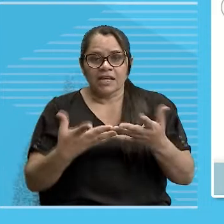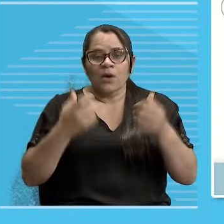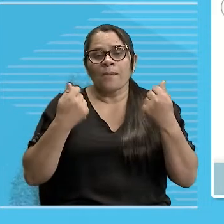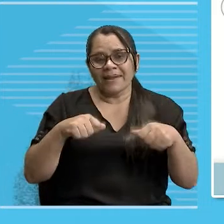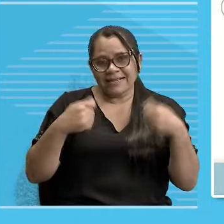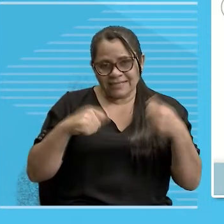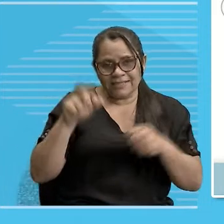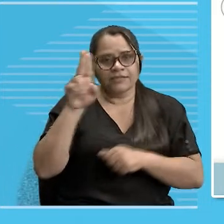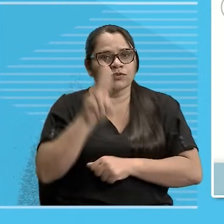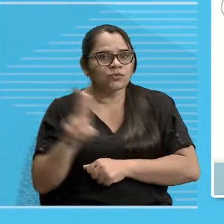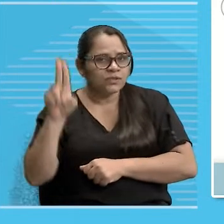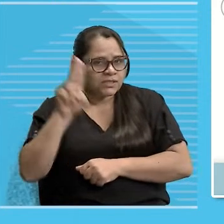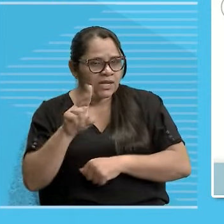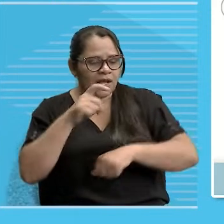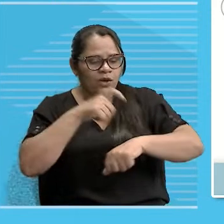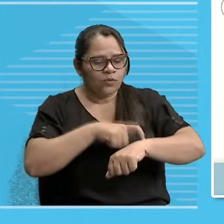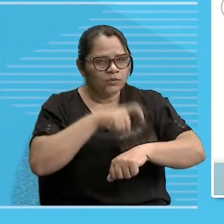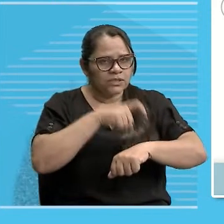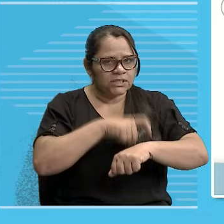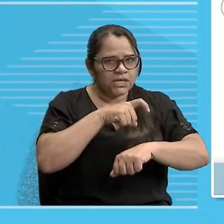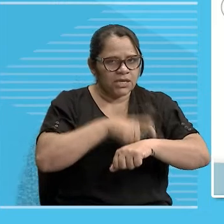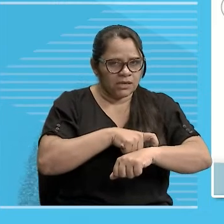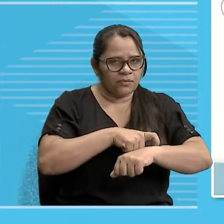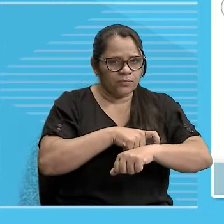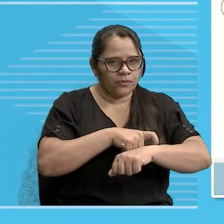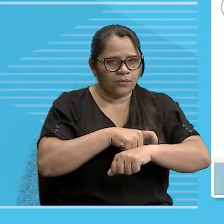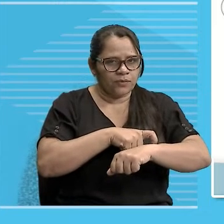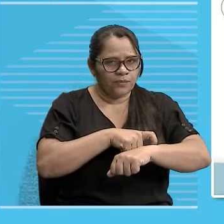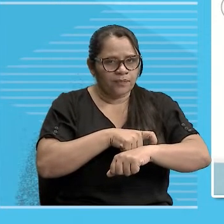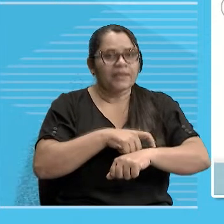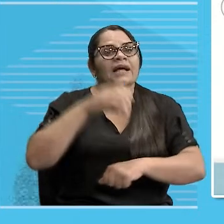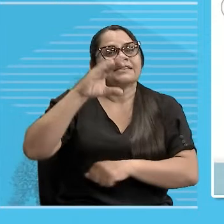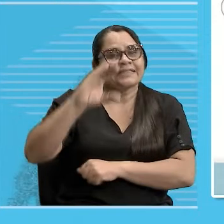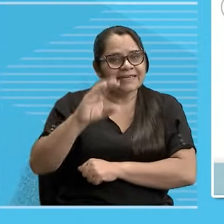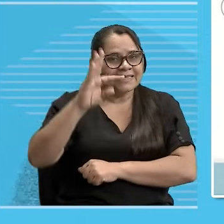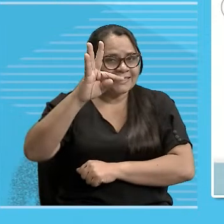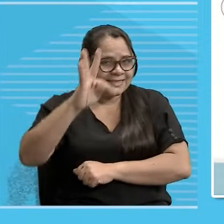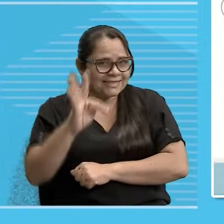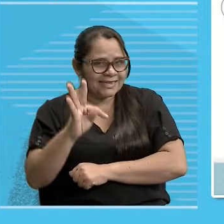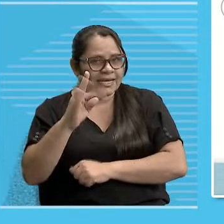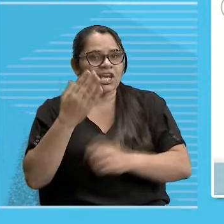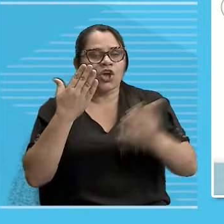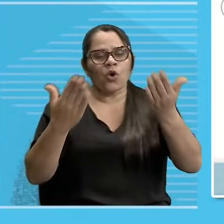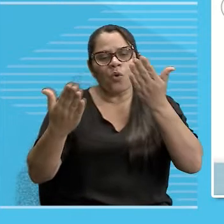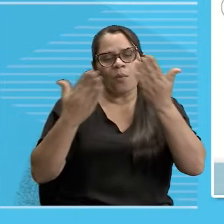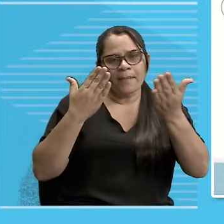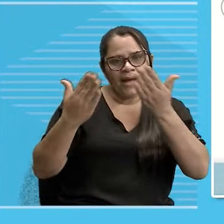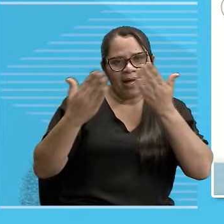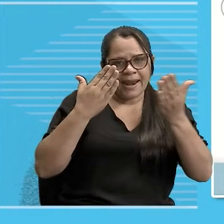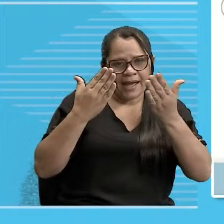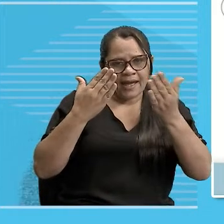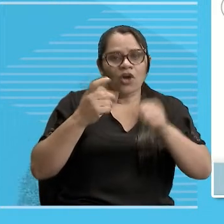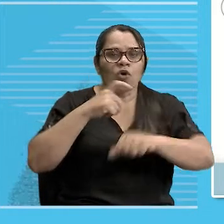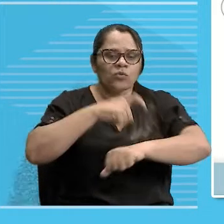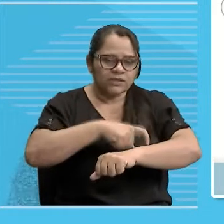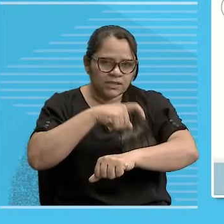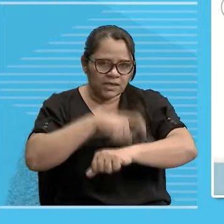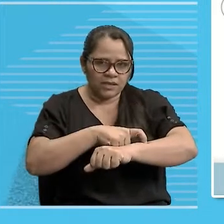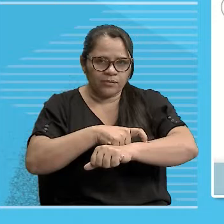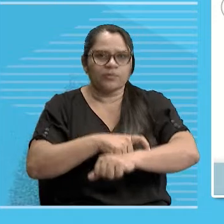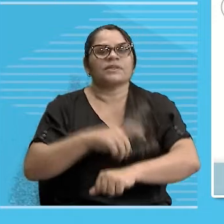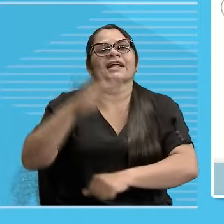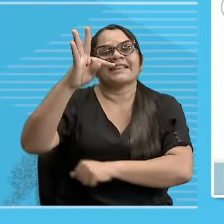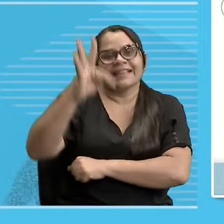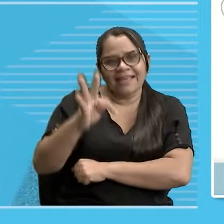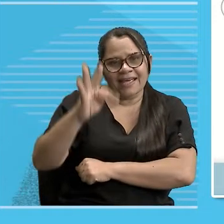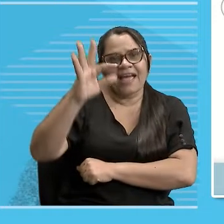intervalo na escala Celsius e comparar com o intervalo na escala